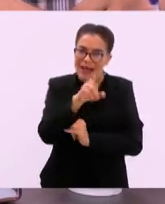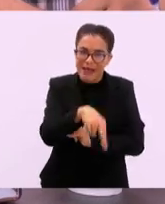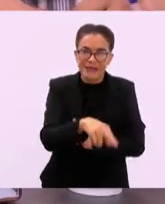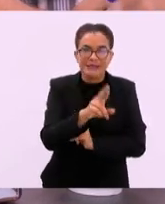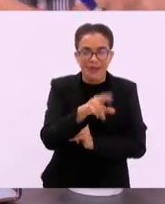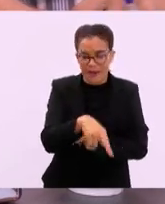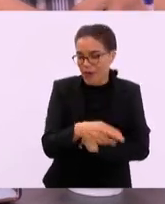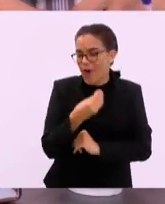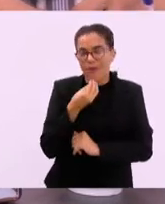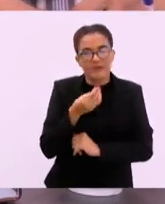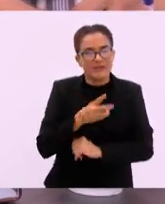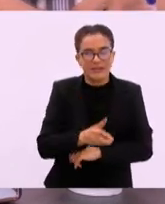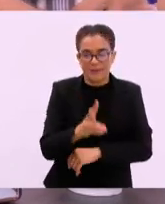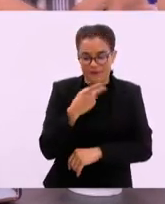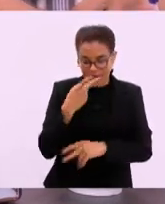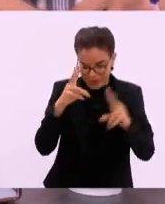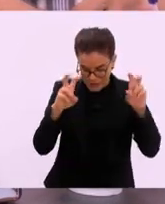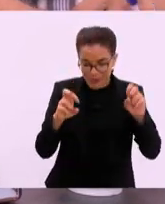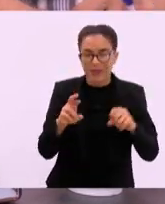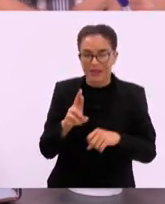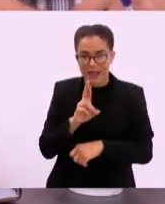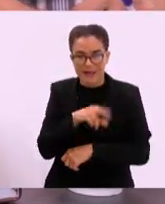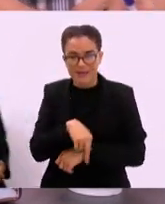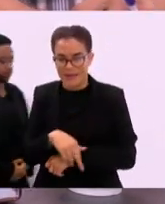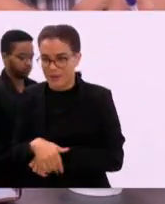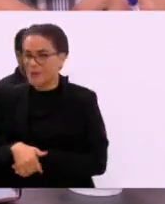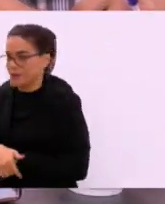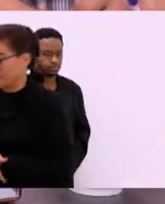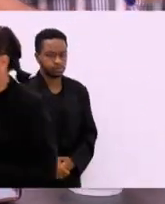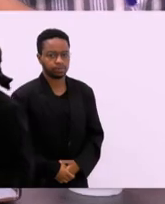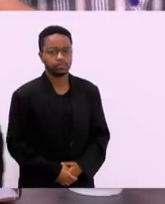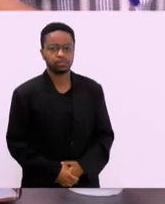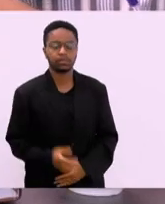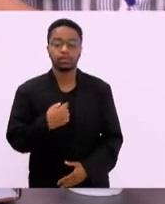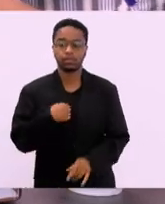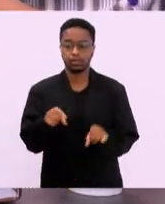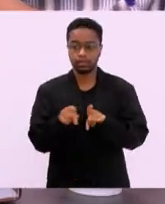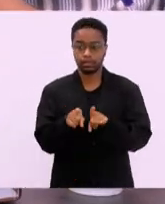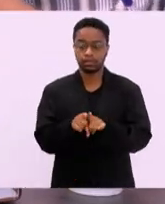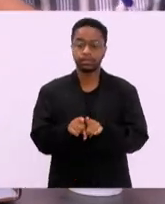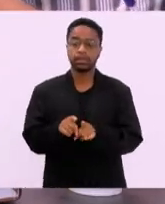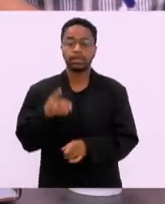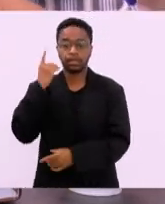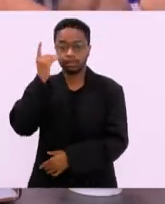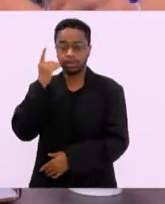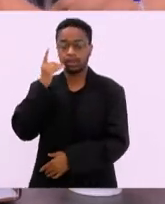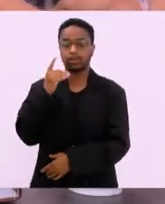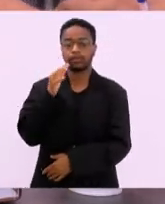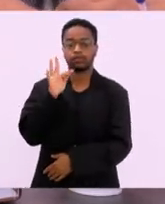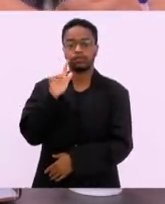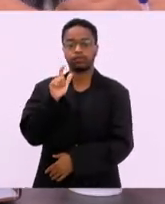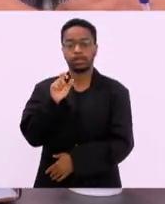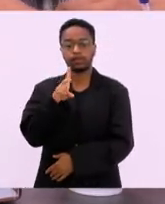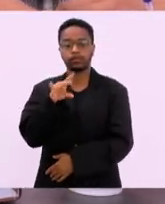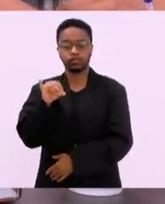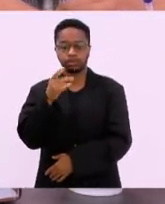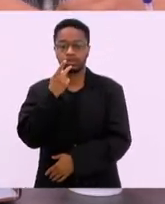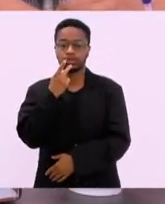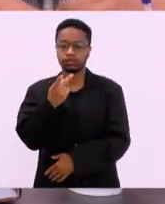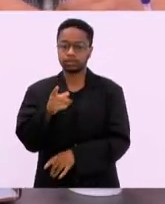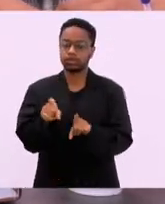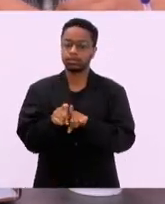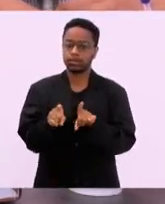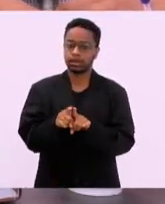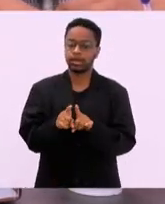aliás, sempre Vossa Excelência fala, eu também, o deputado Serafim e outros, quando dá um incentivo, a gente fala, vem cá, mas qual é